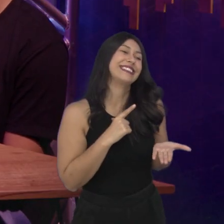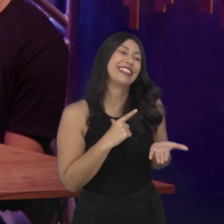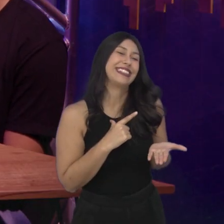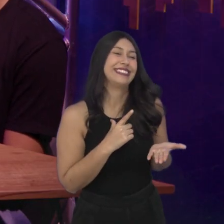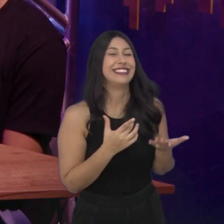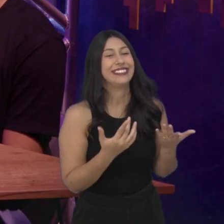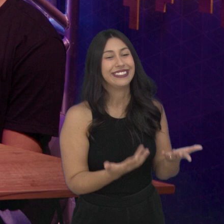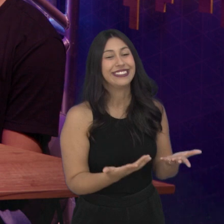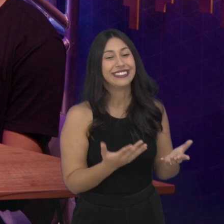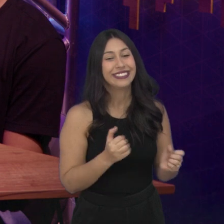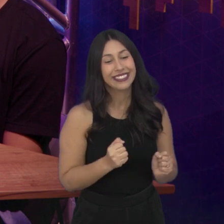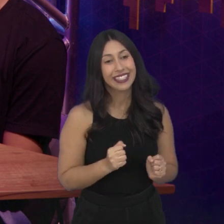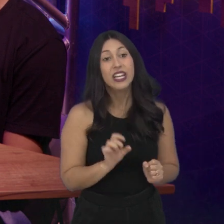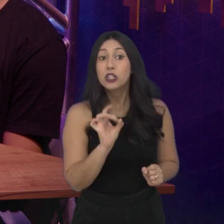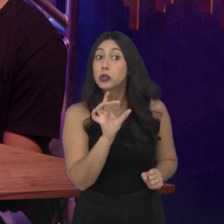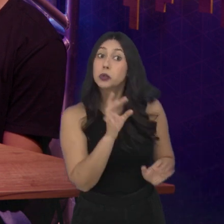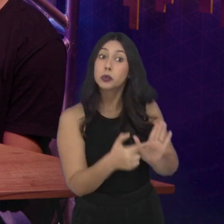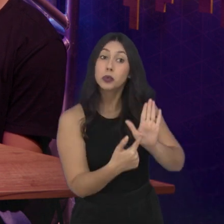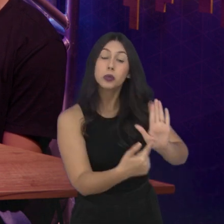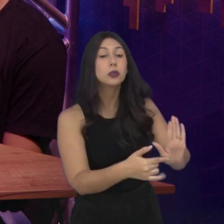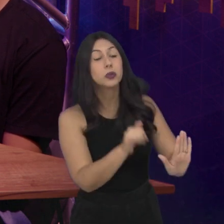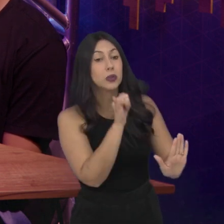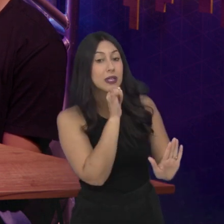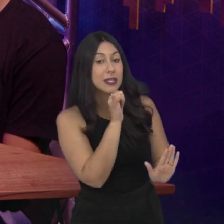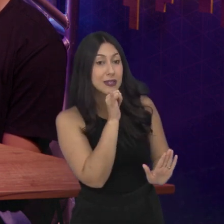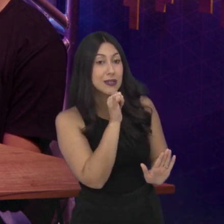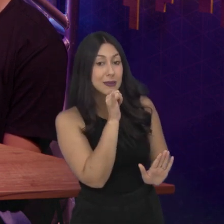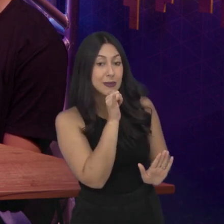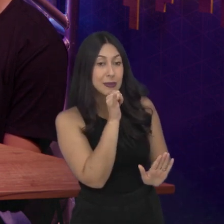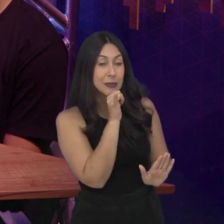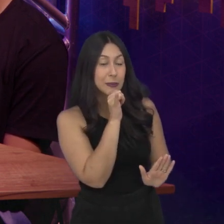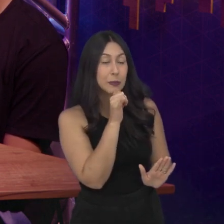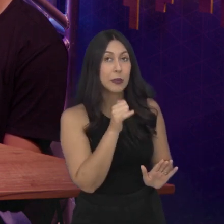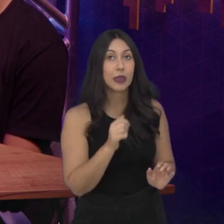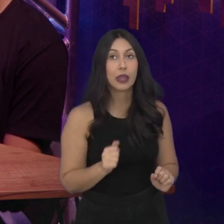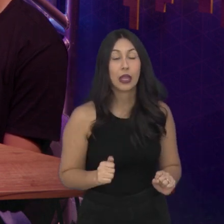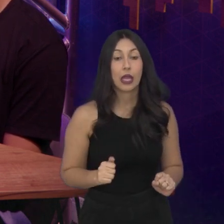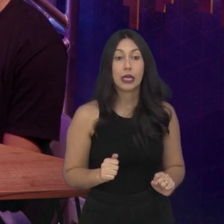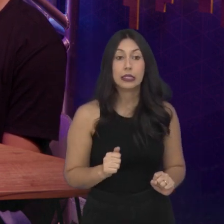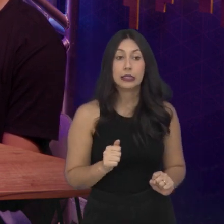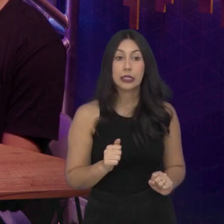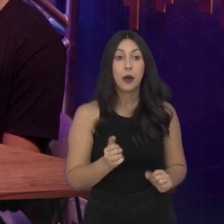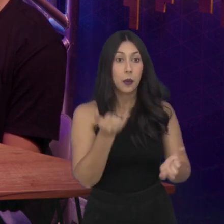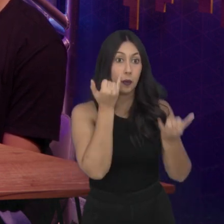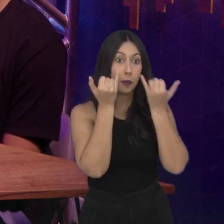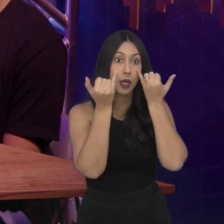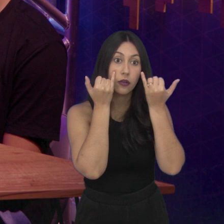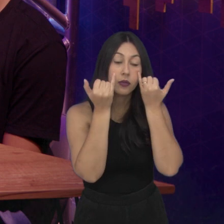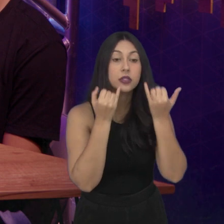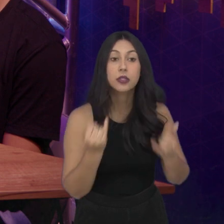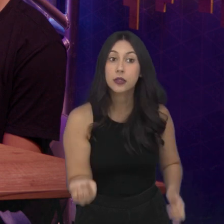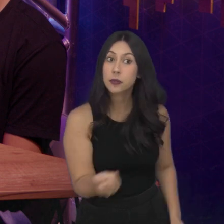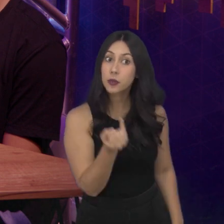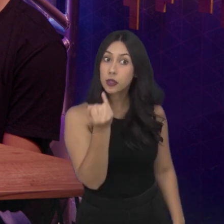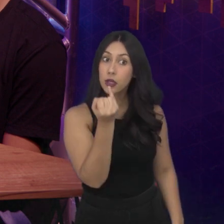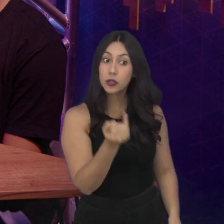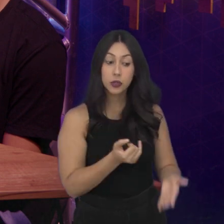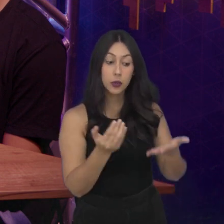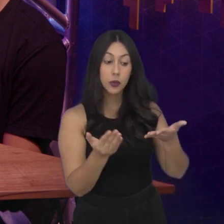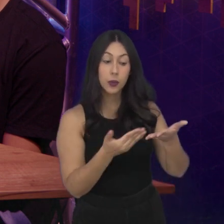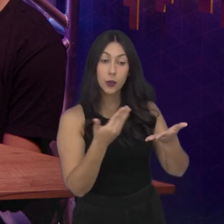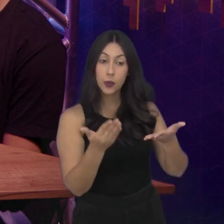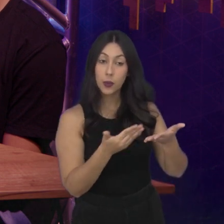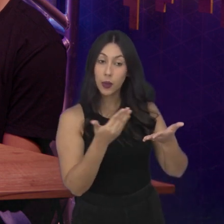só. E só para citar um exemplo aqui, Samu, a gente tem uma informação importante. Um livro que